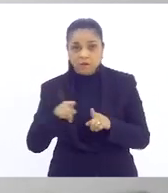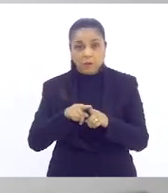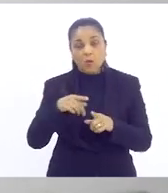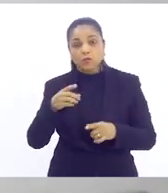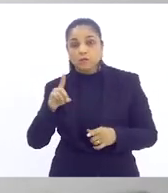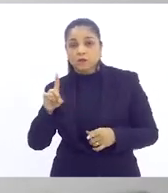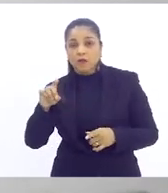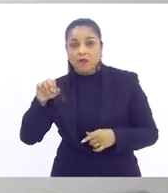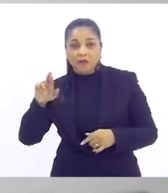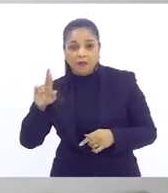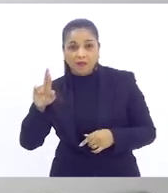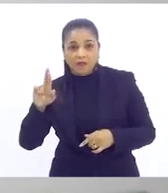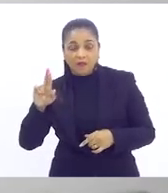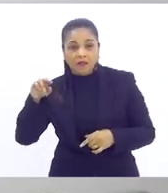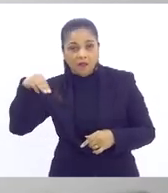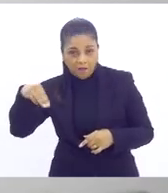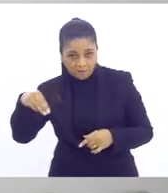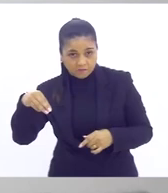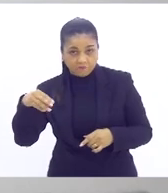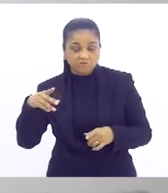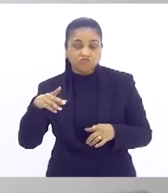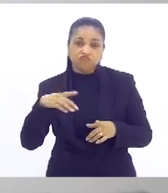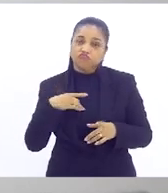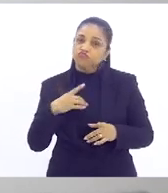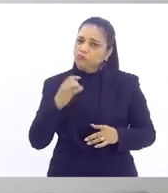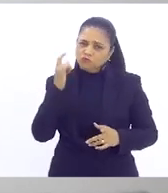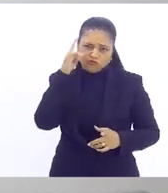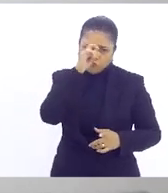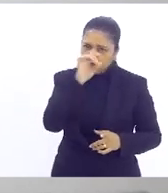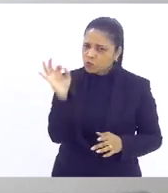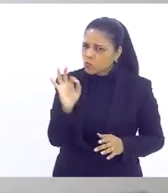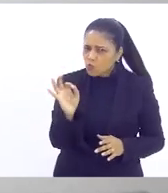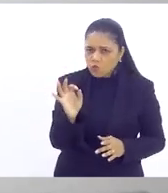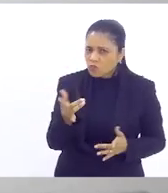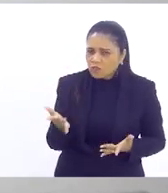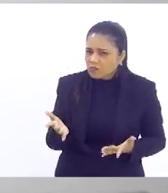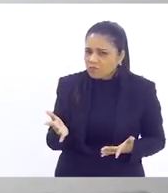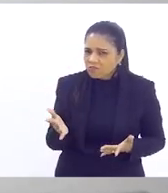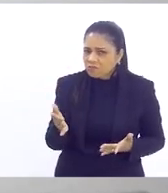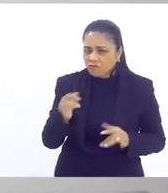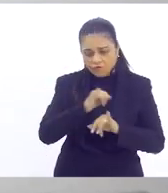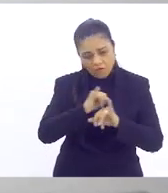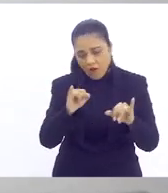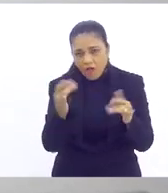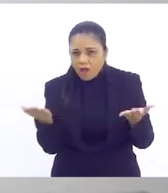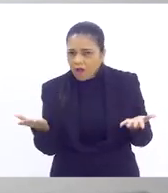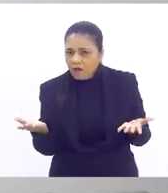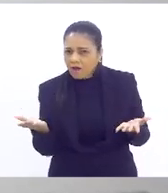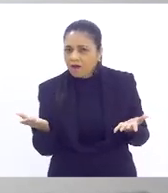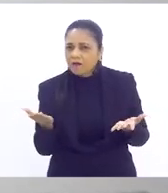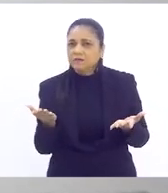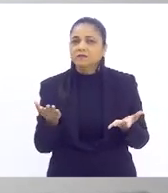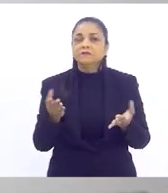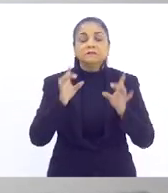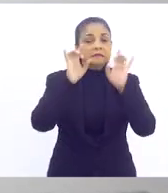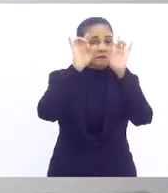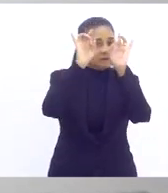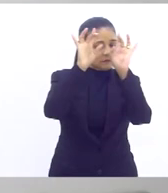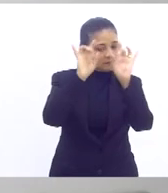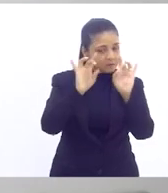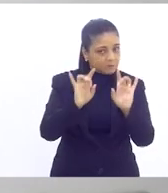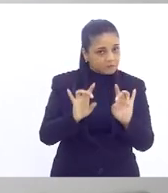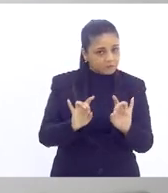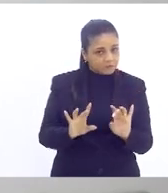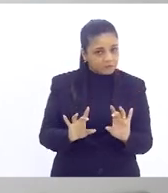tão difícil é assim de mencionar e especificamente